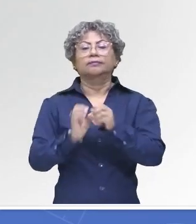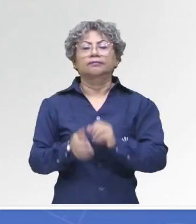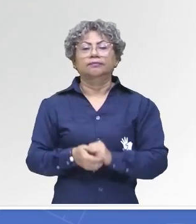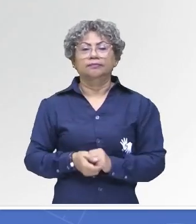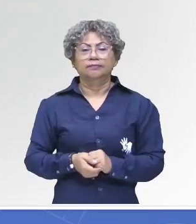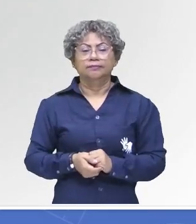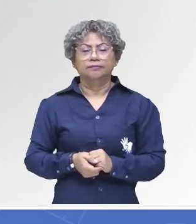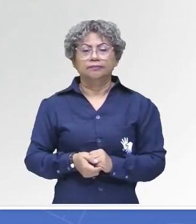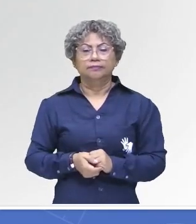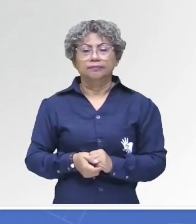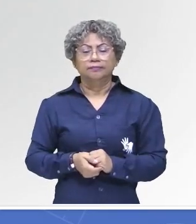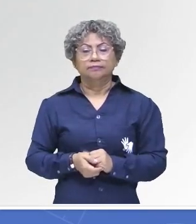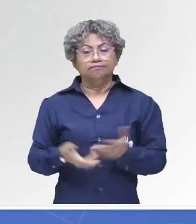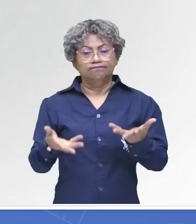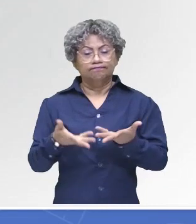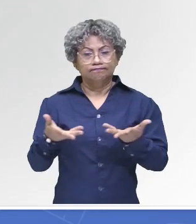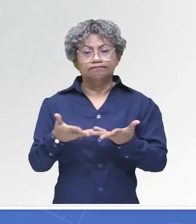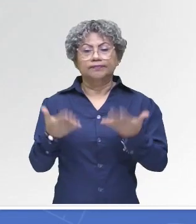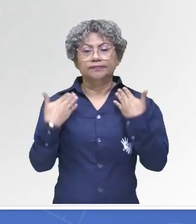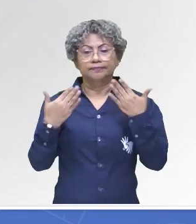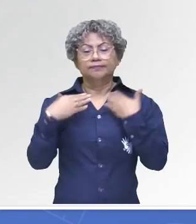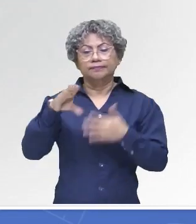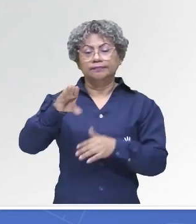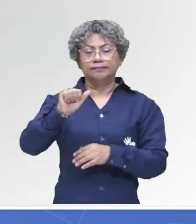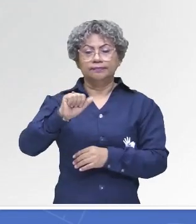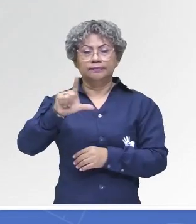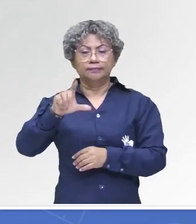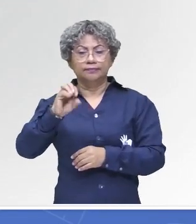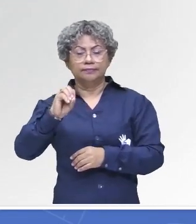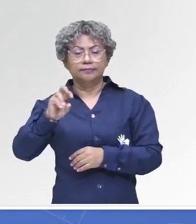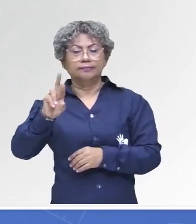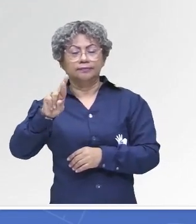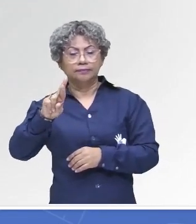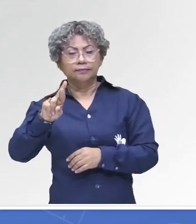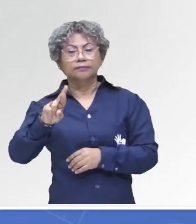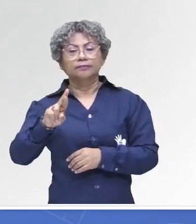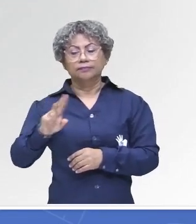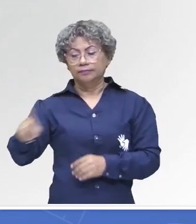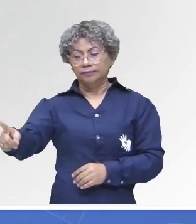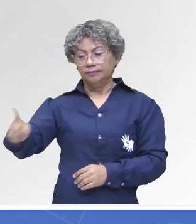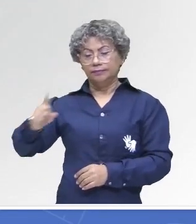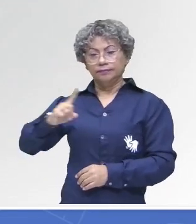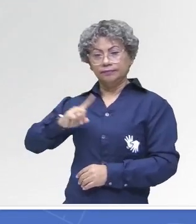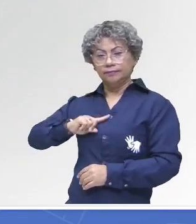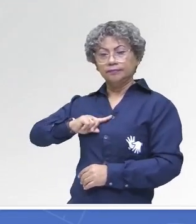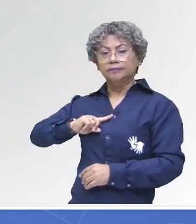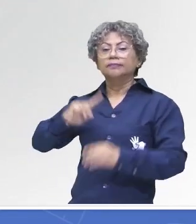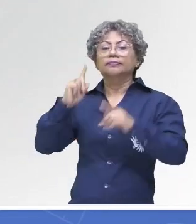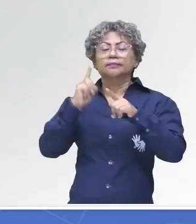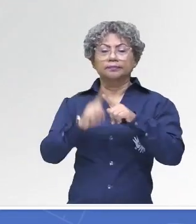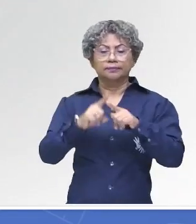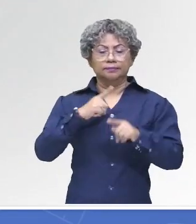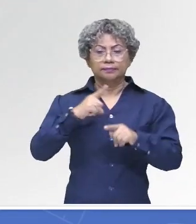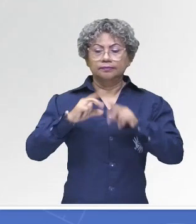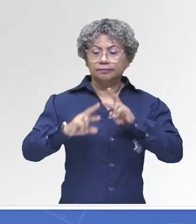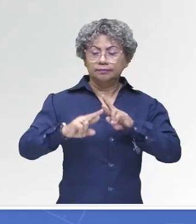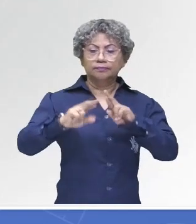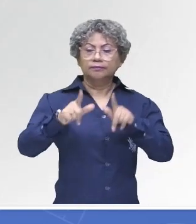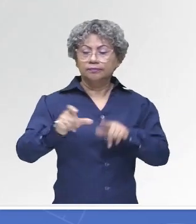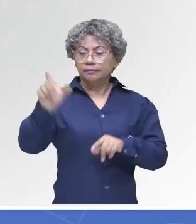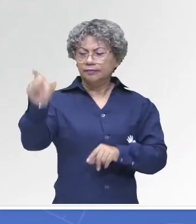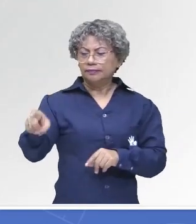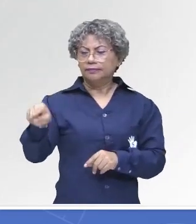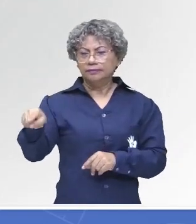o calor? Calor é a energia que vai de um corpo a outro. Por quê? Porque existe uma diferença de